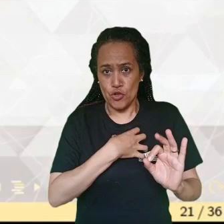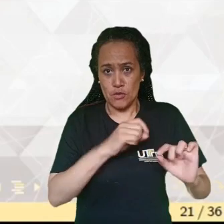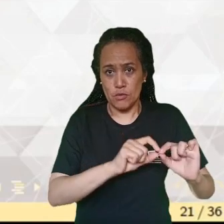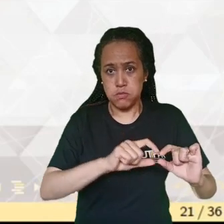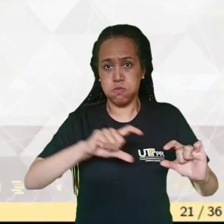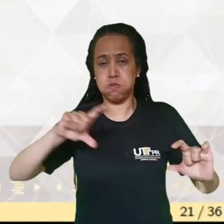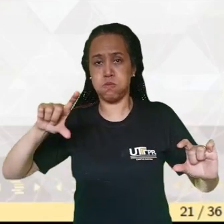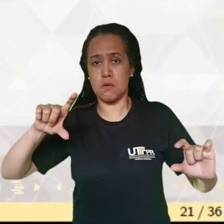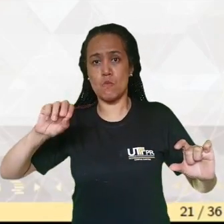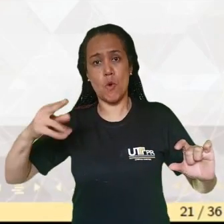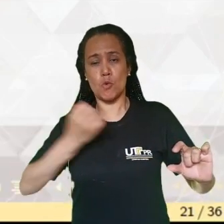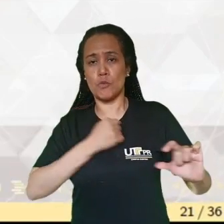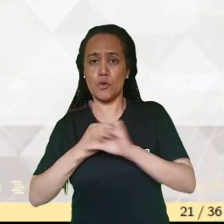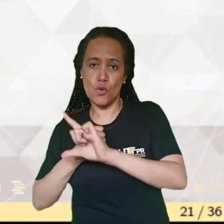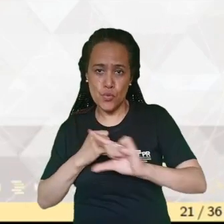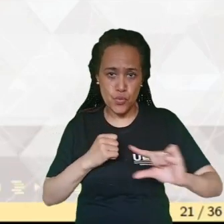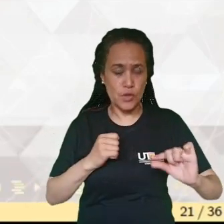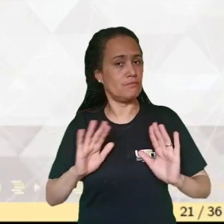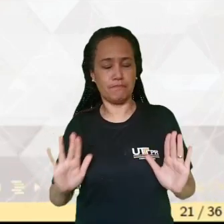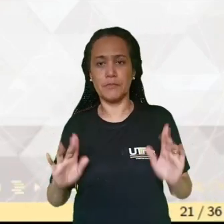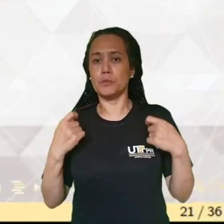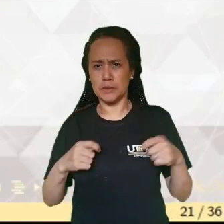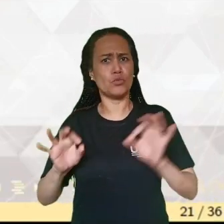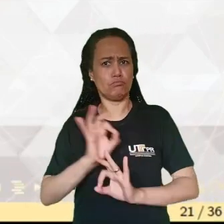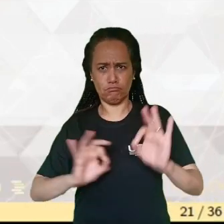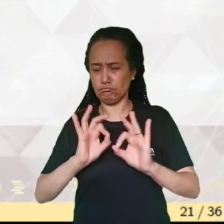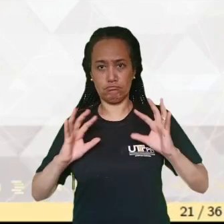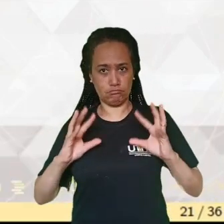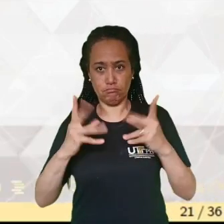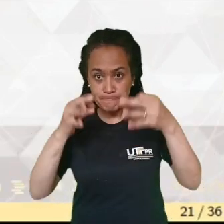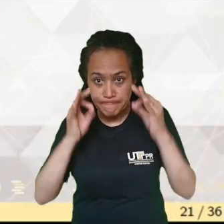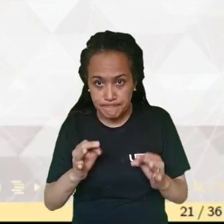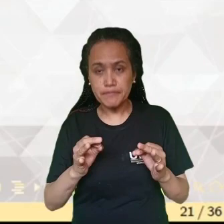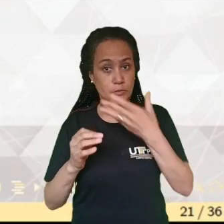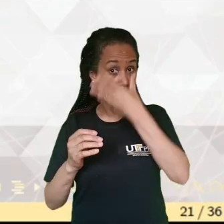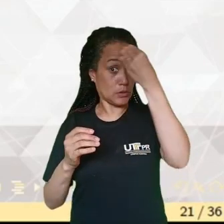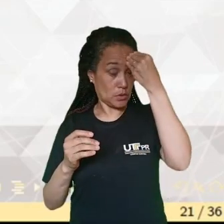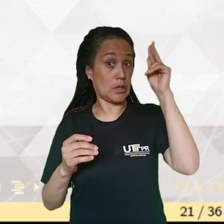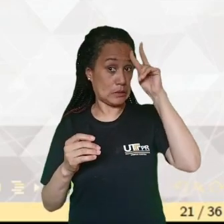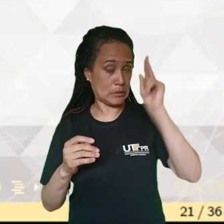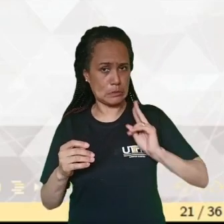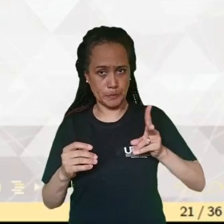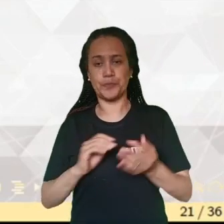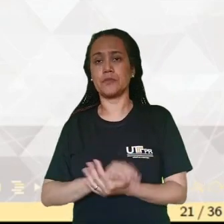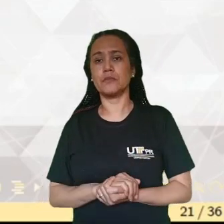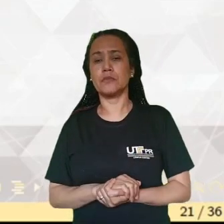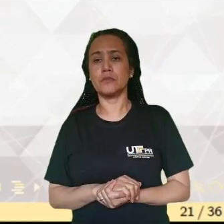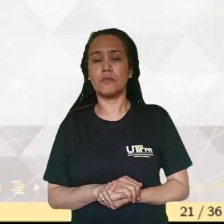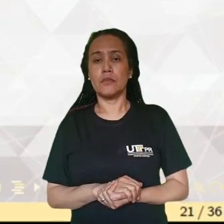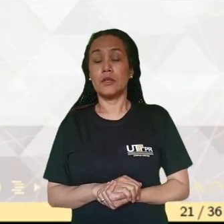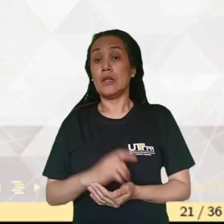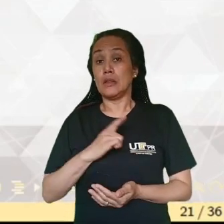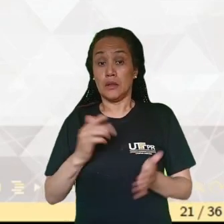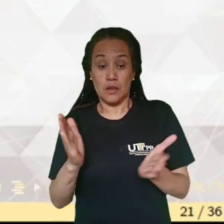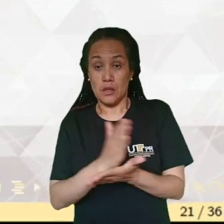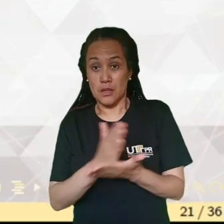eles desorganizados. Eu tenho que organizá-los, certo? Não esqueça disso. Então, para um determinado tamanho